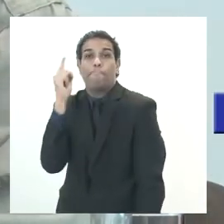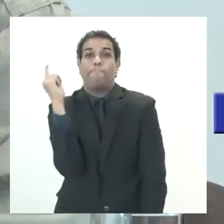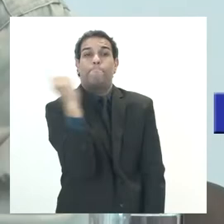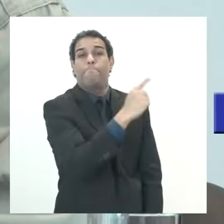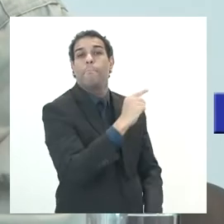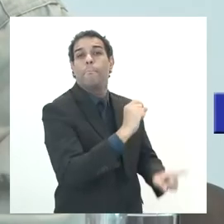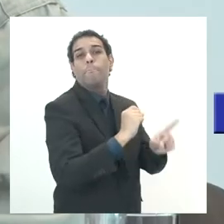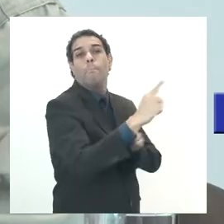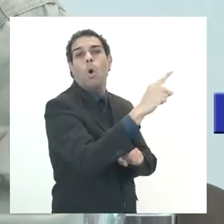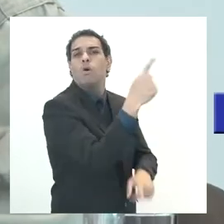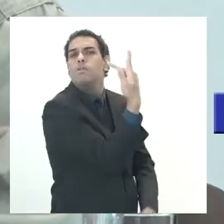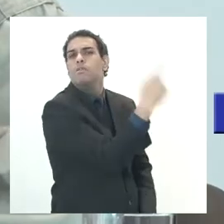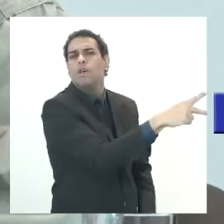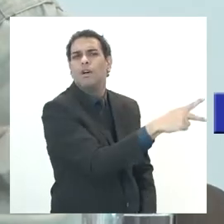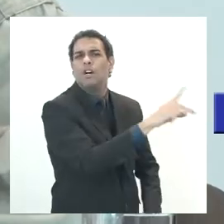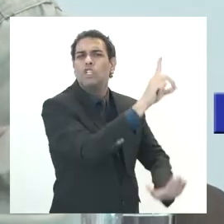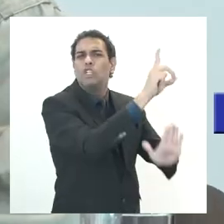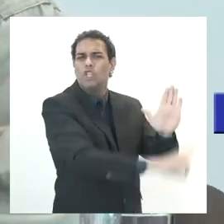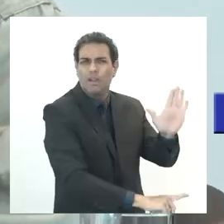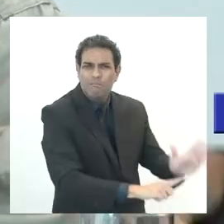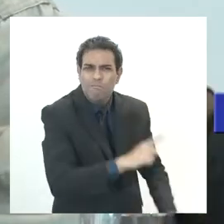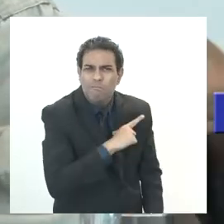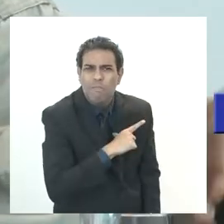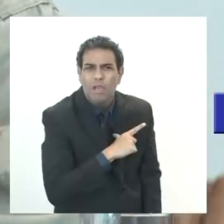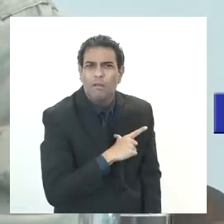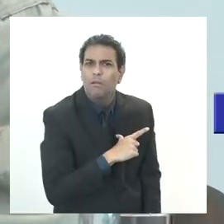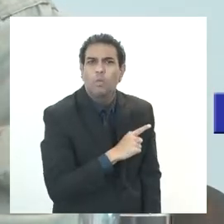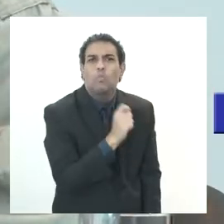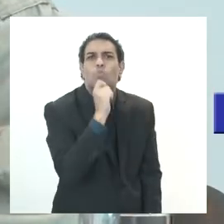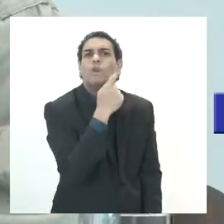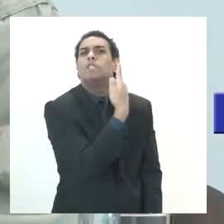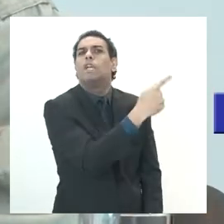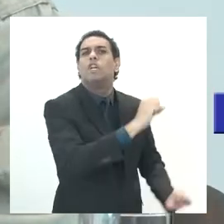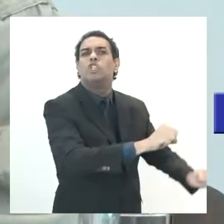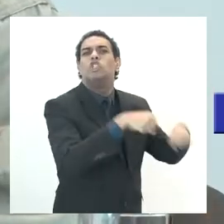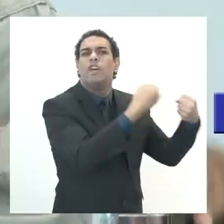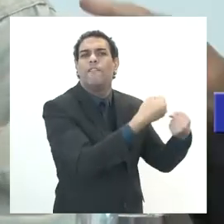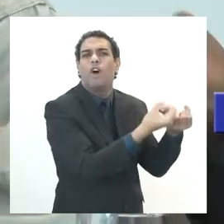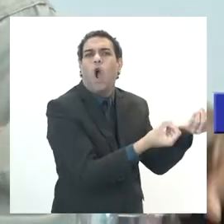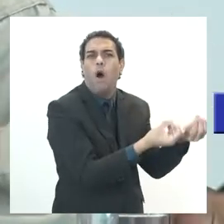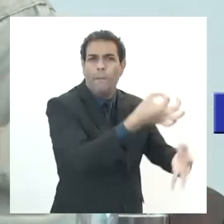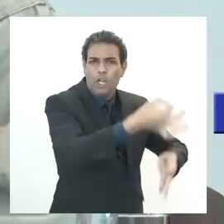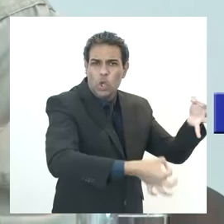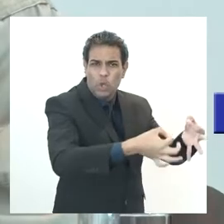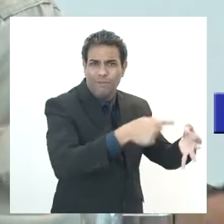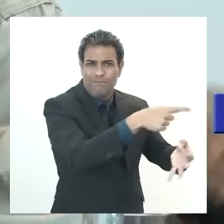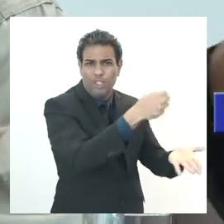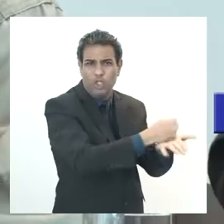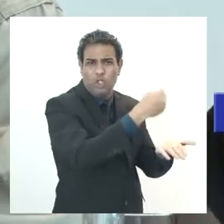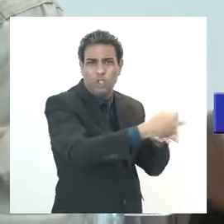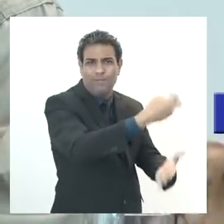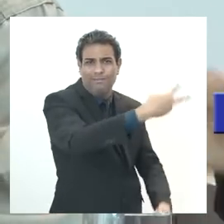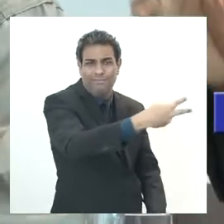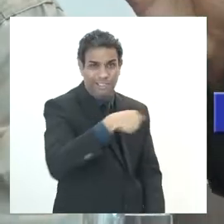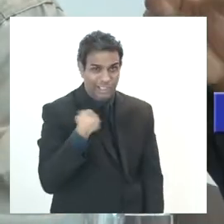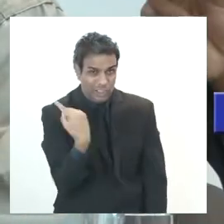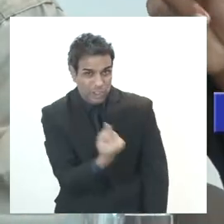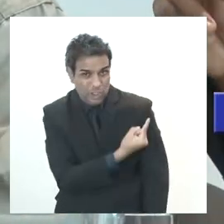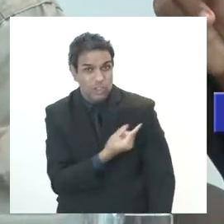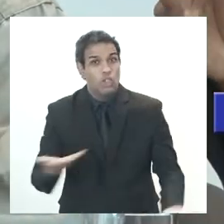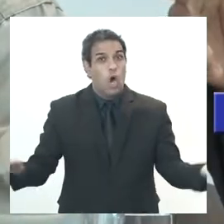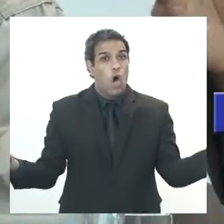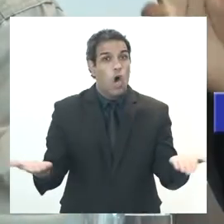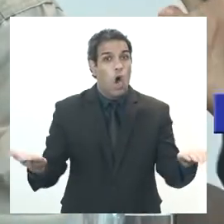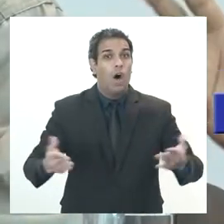demitir o funcionário Qual o direito de se funcionário Qual o direito de defesa que ele tem esse funcionário terceirizado nós ainda